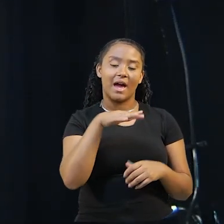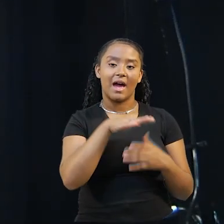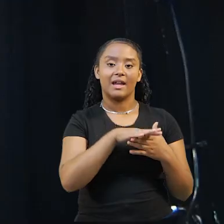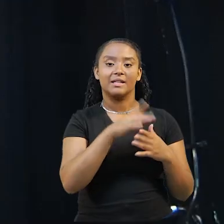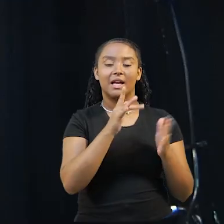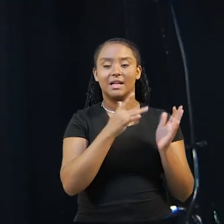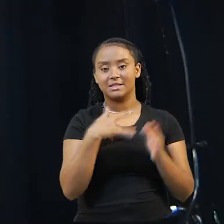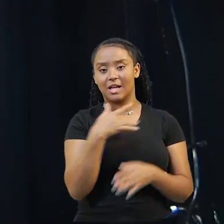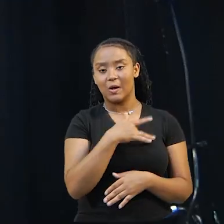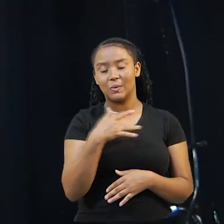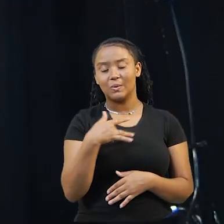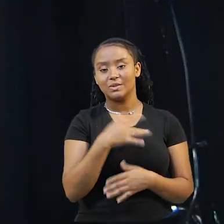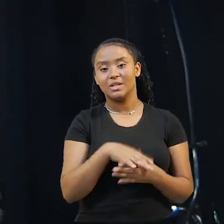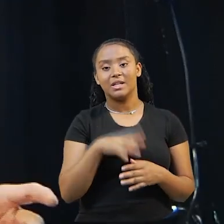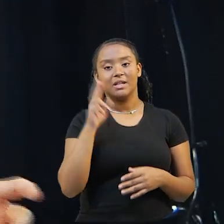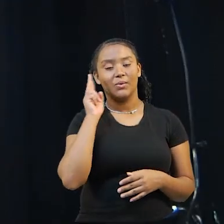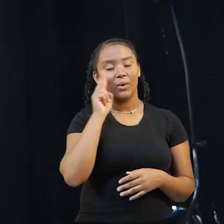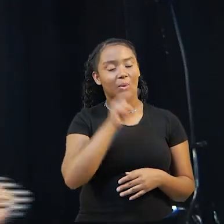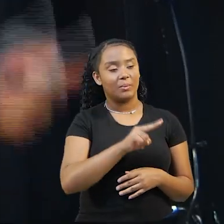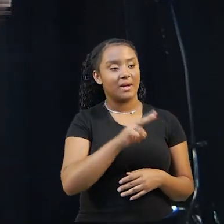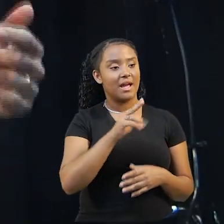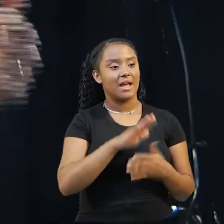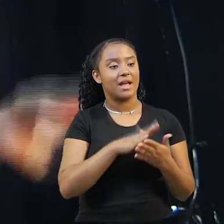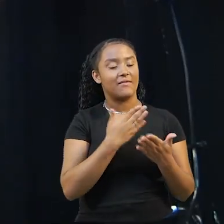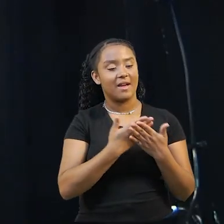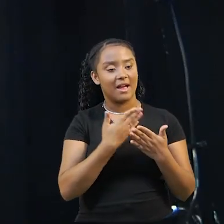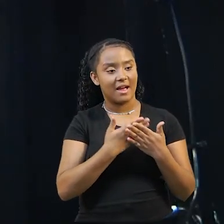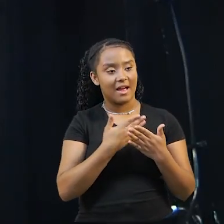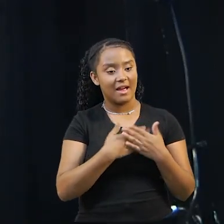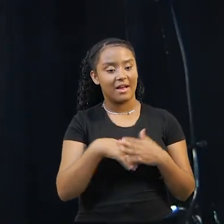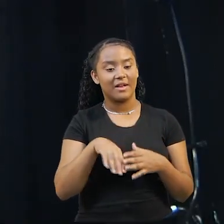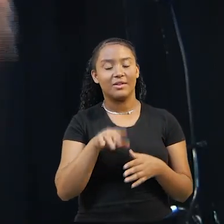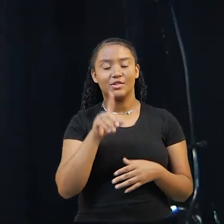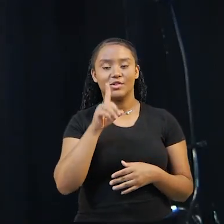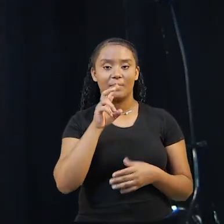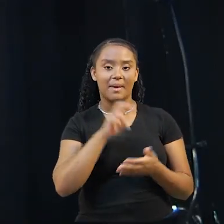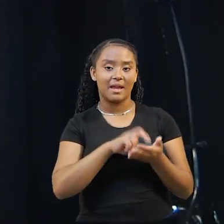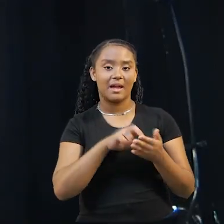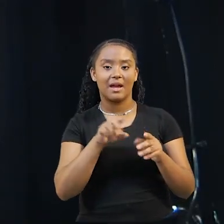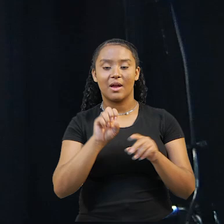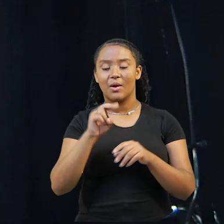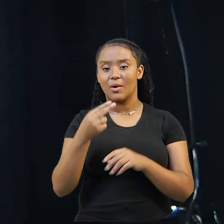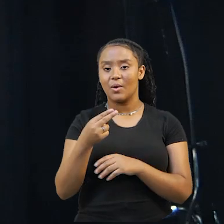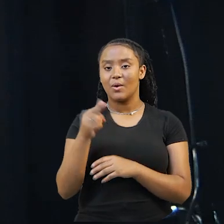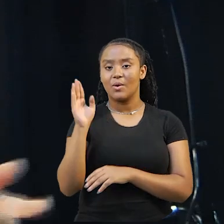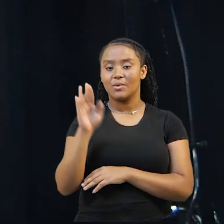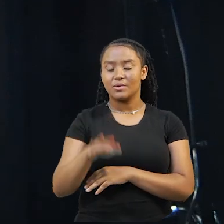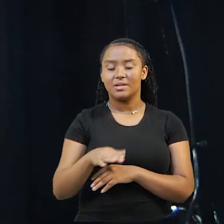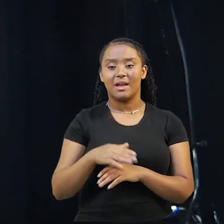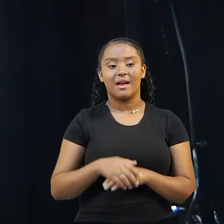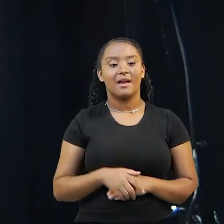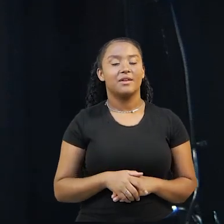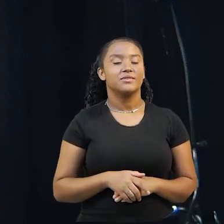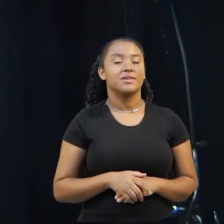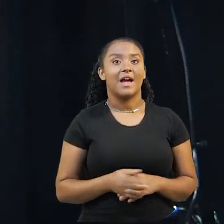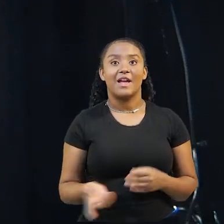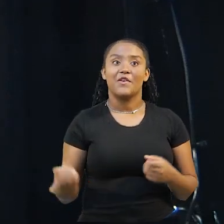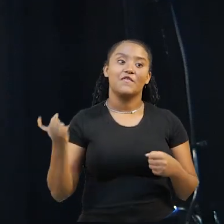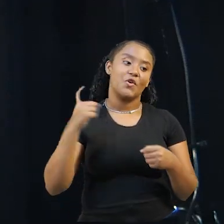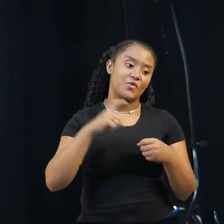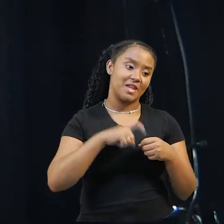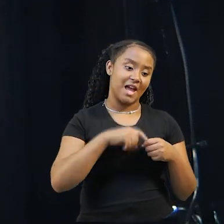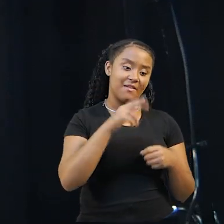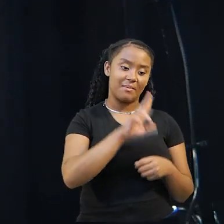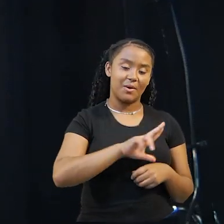aí assistia a aula de manhã ou de tarde, voltava, pegava o ônibus da noite, voltava para Uberlândia para dar aula no dia seguinte.